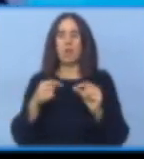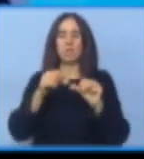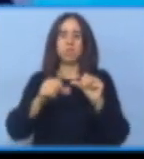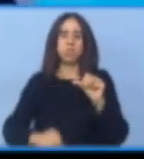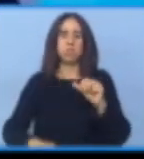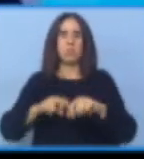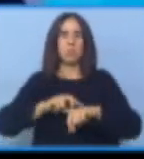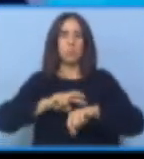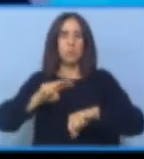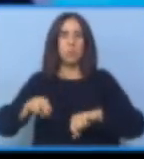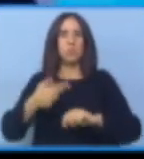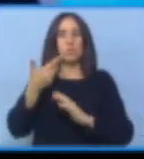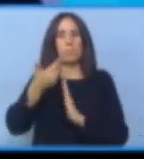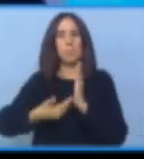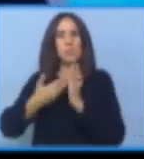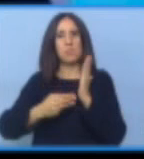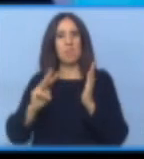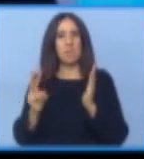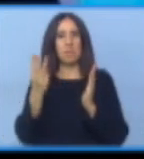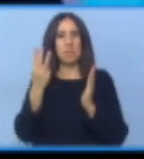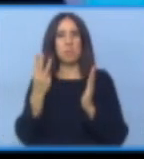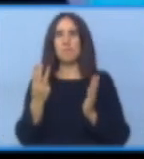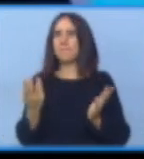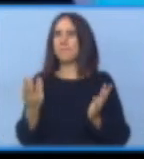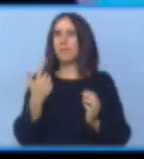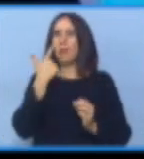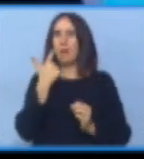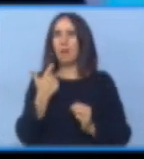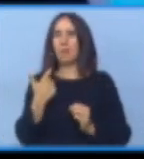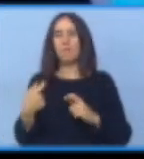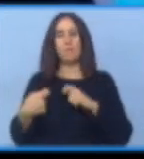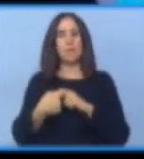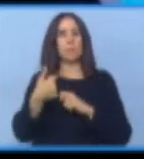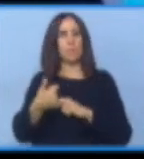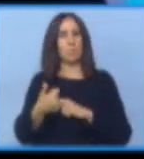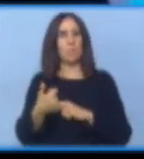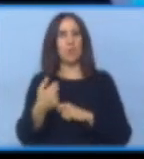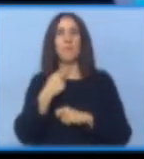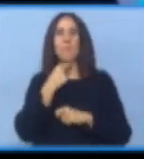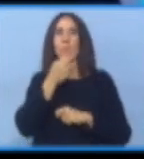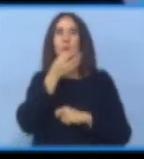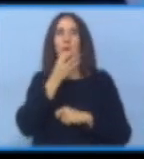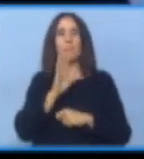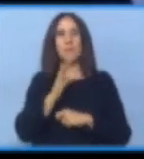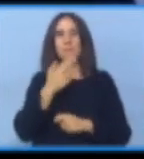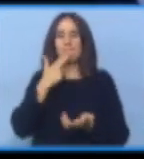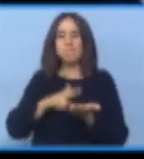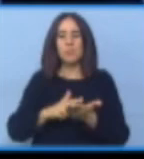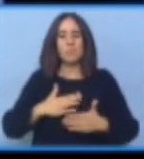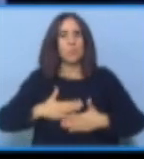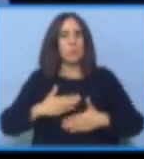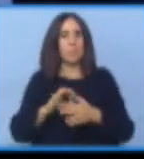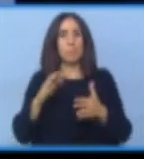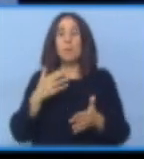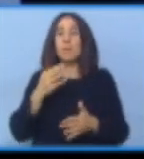2 horas ou de 3 páginas, se calhar fica muito bem do ponto de vista vocal, mas não do ponto de vista devocional. E a fé tem que